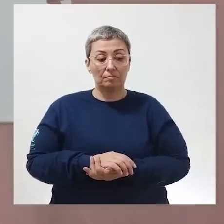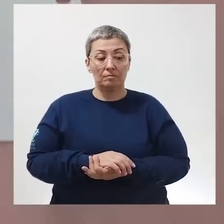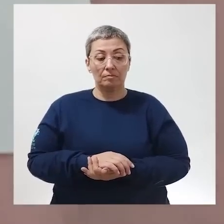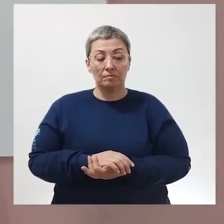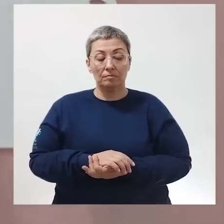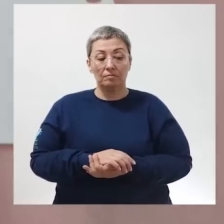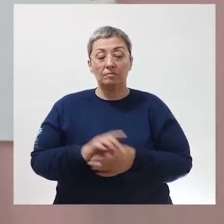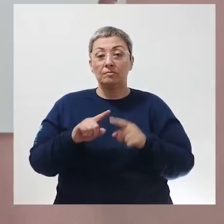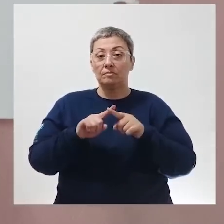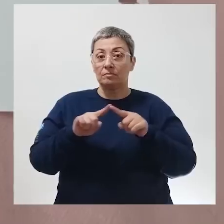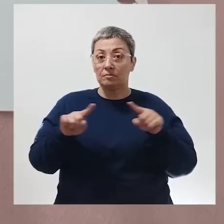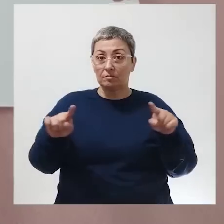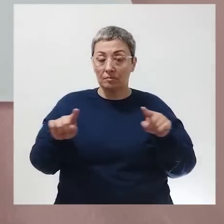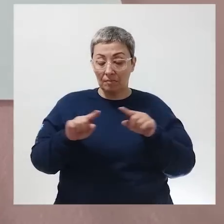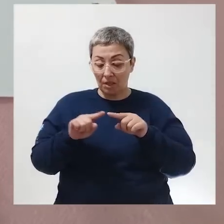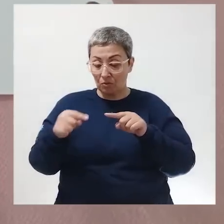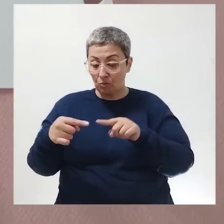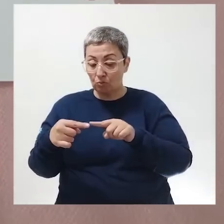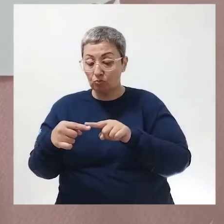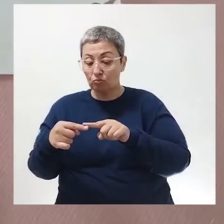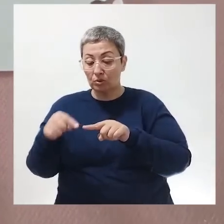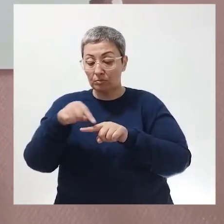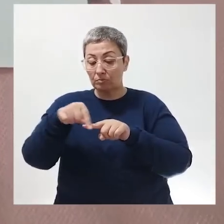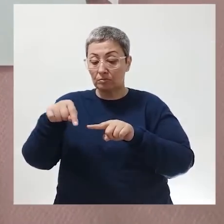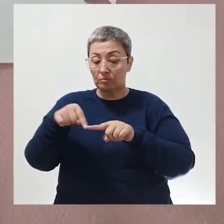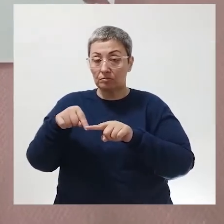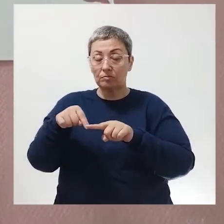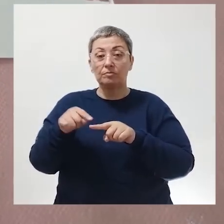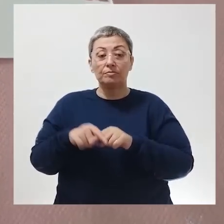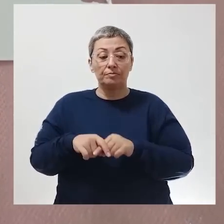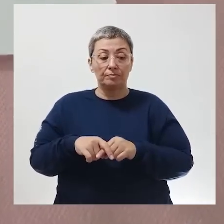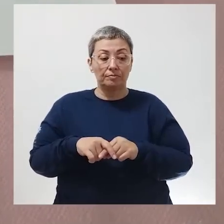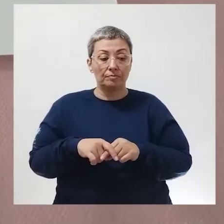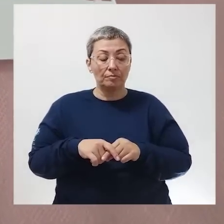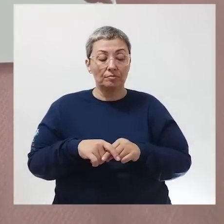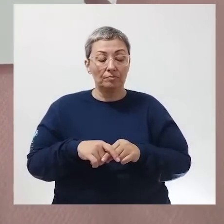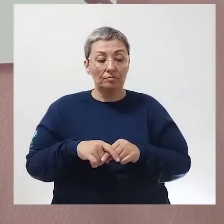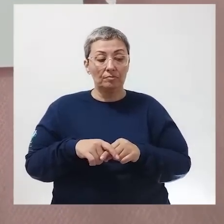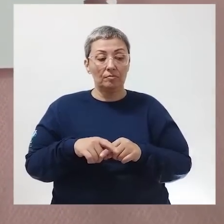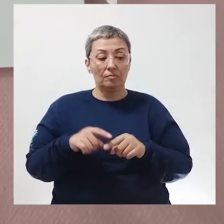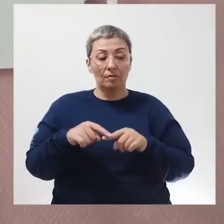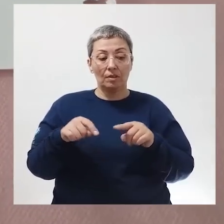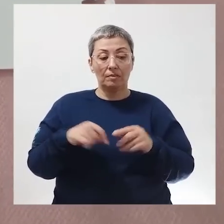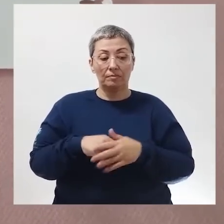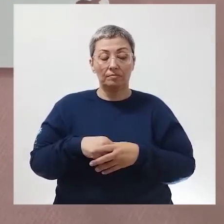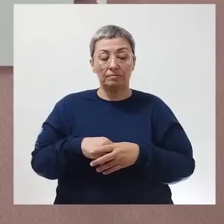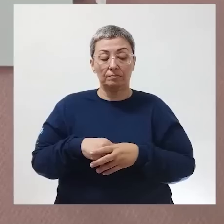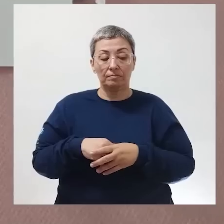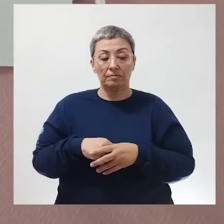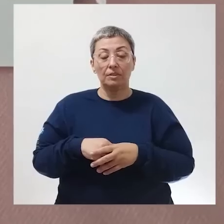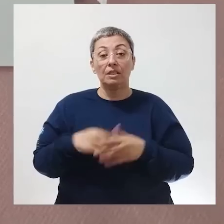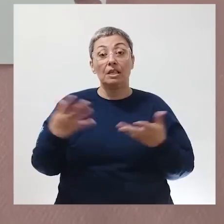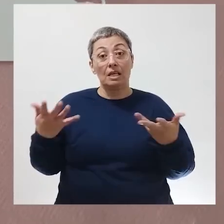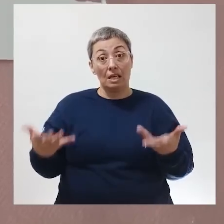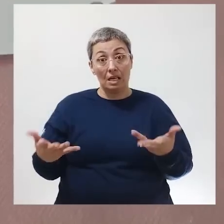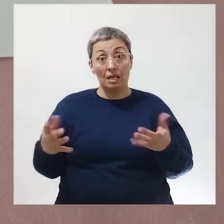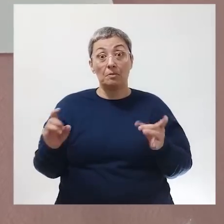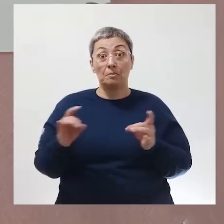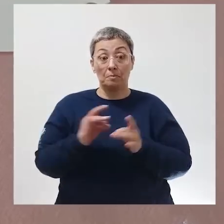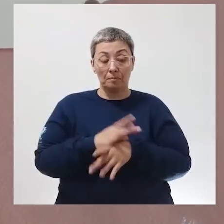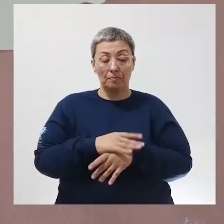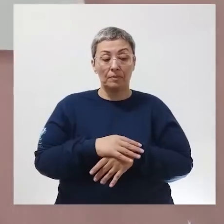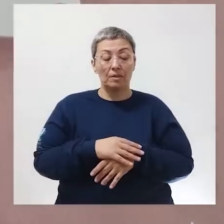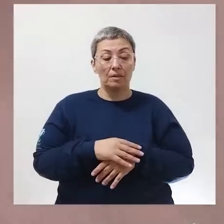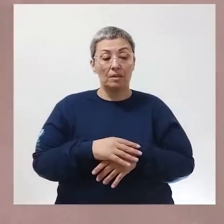para cá até encontrar aqui, olha, essa partinha aqui, ó, ponta com ponta. Aí